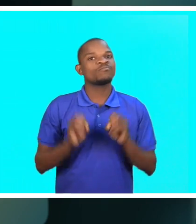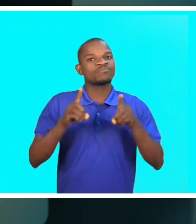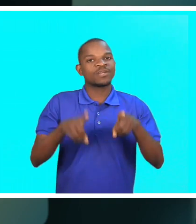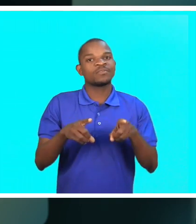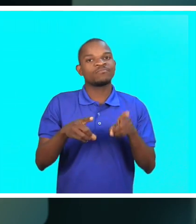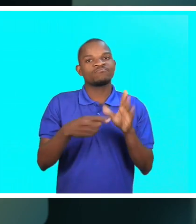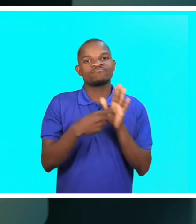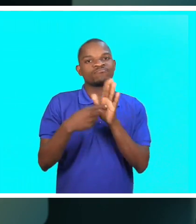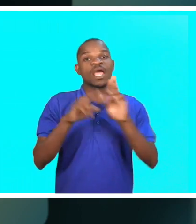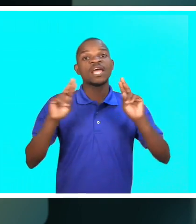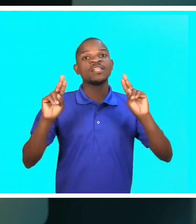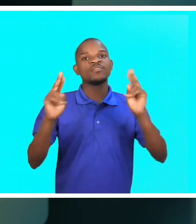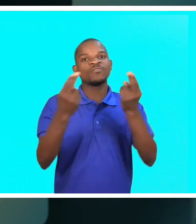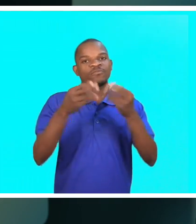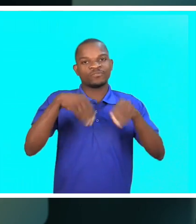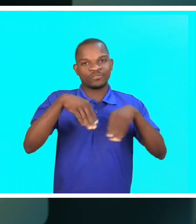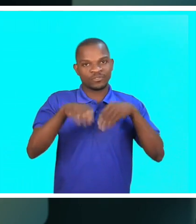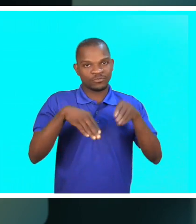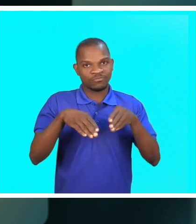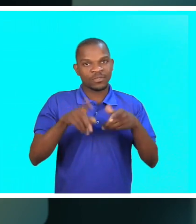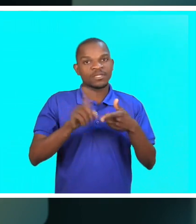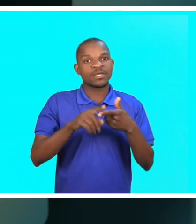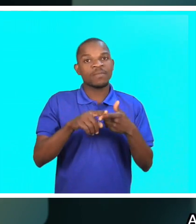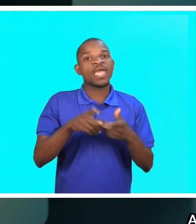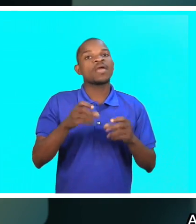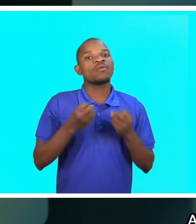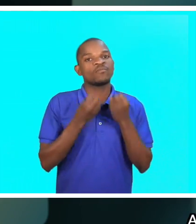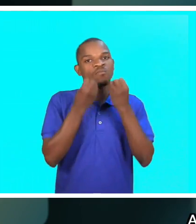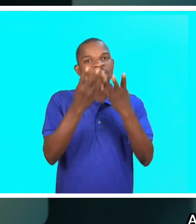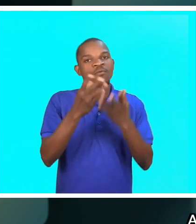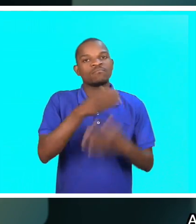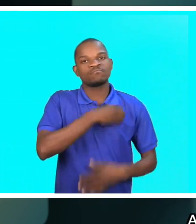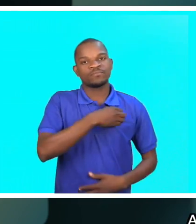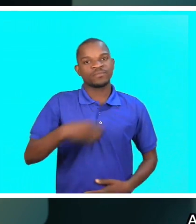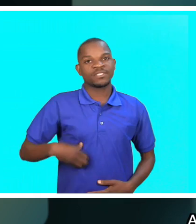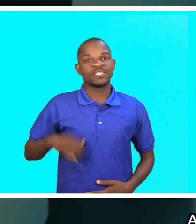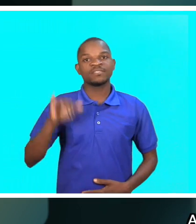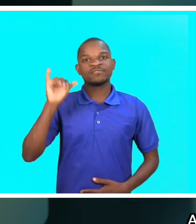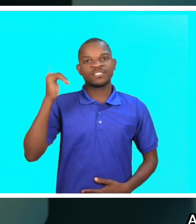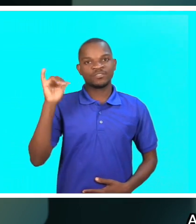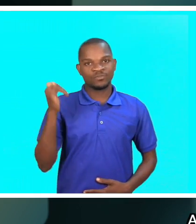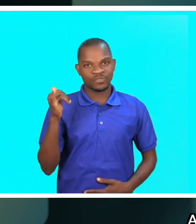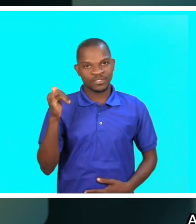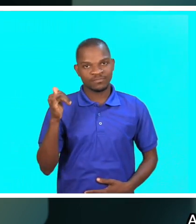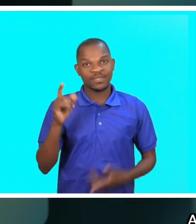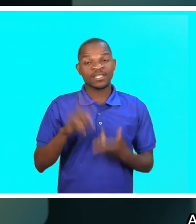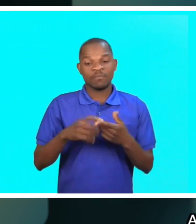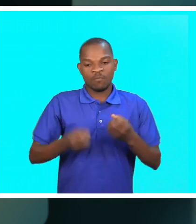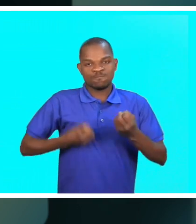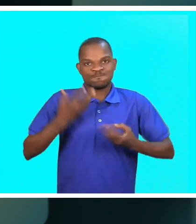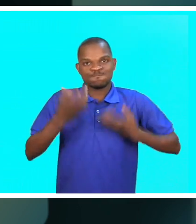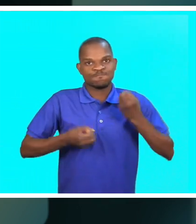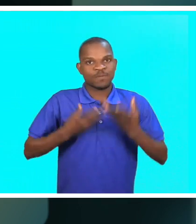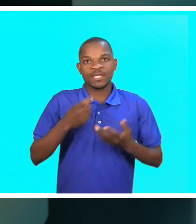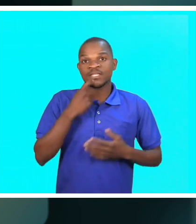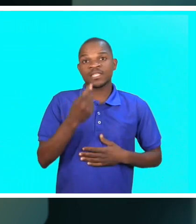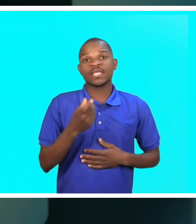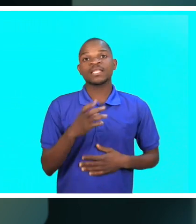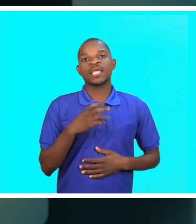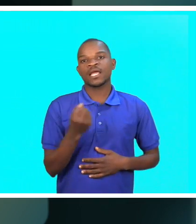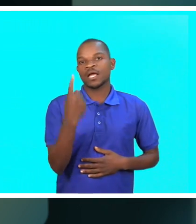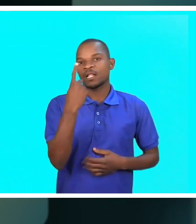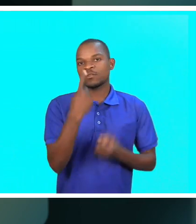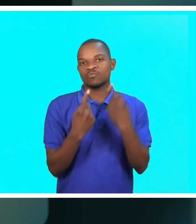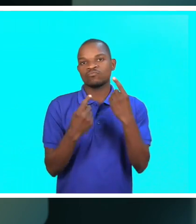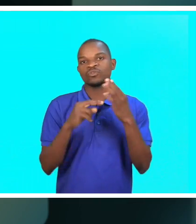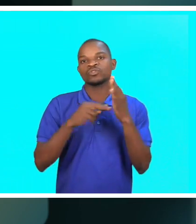oportunidade para descobrir novos talentos. Assim, entendo, o Presidente da República, Felipe Nyusi, revelou,